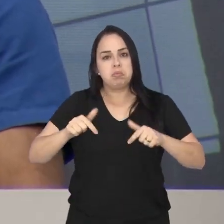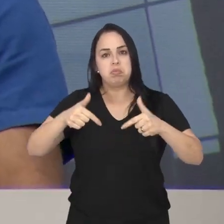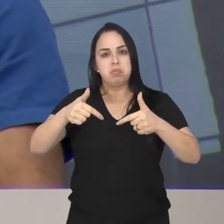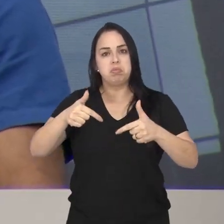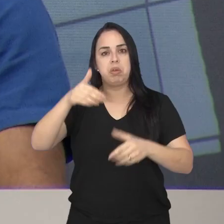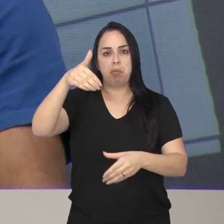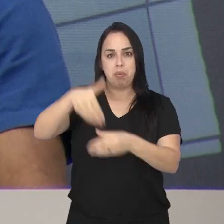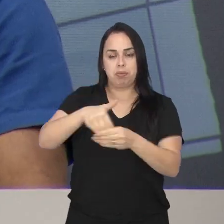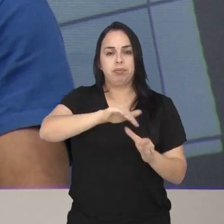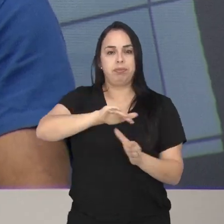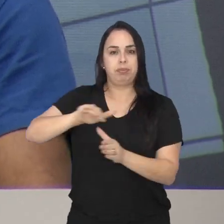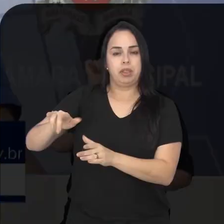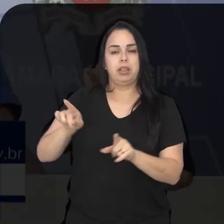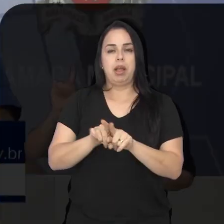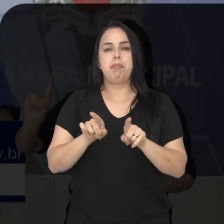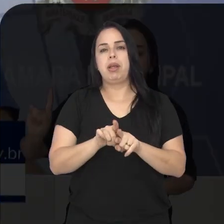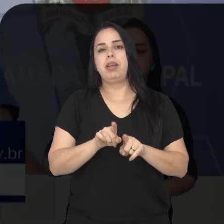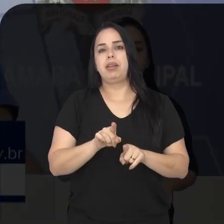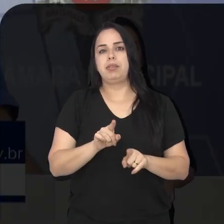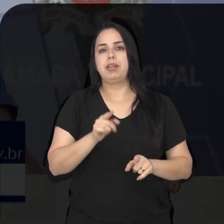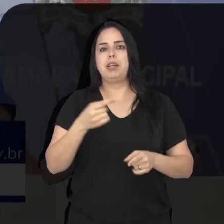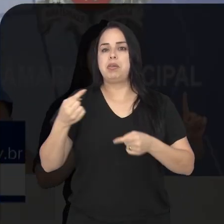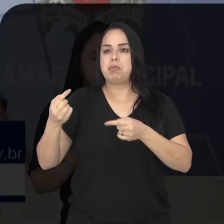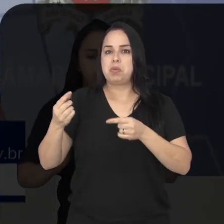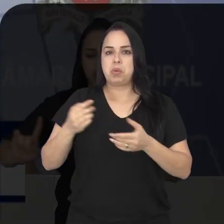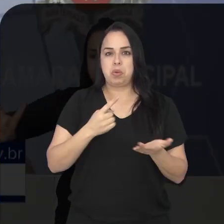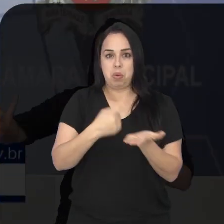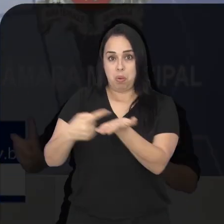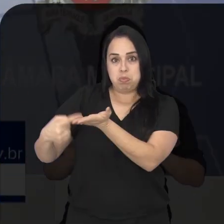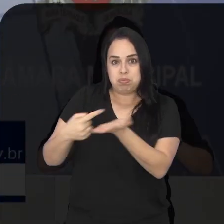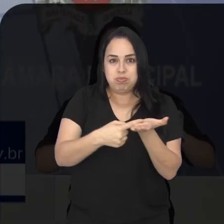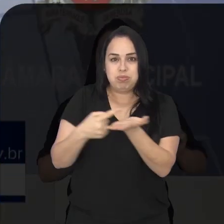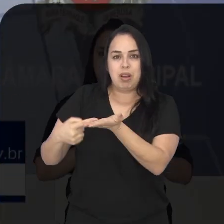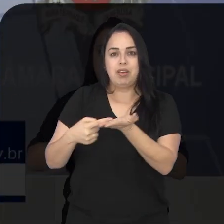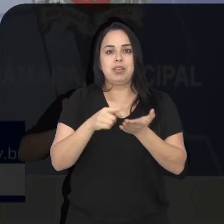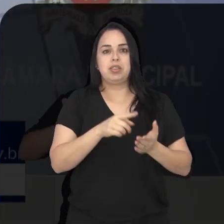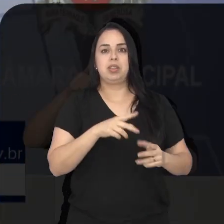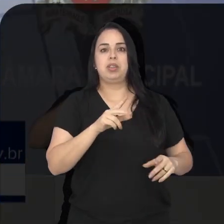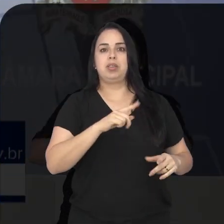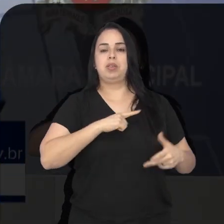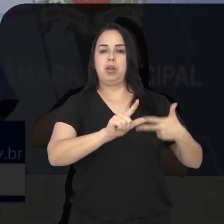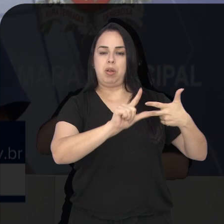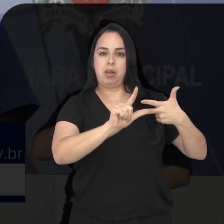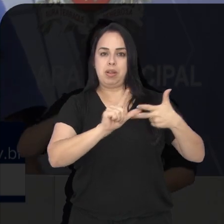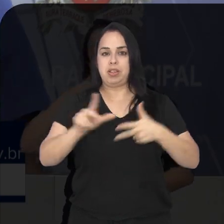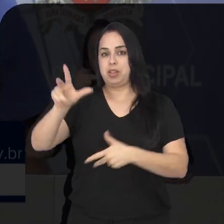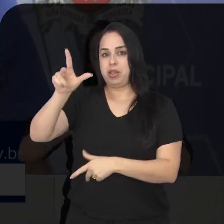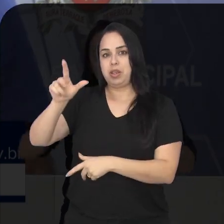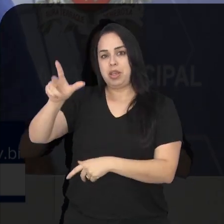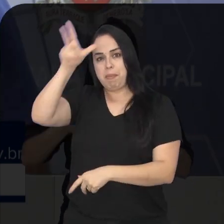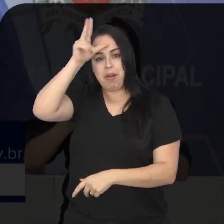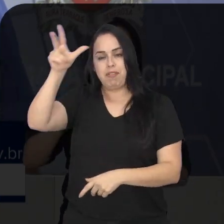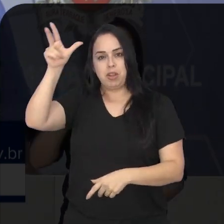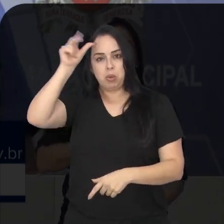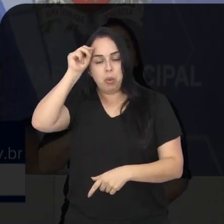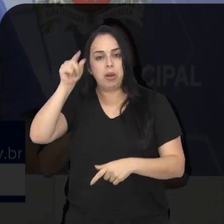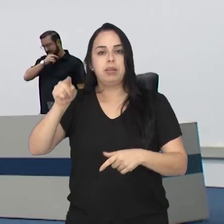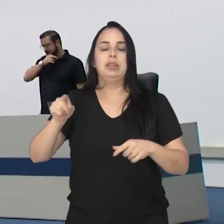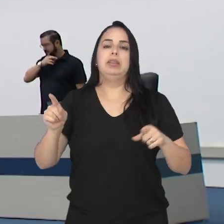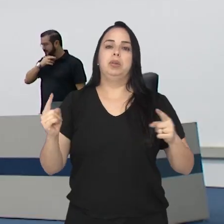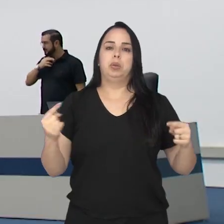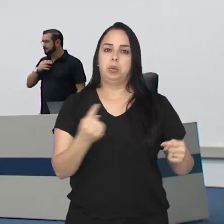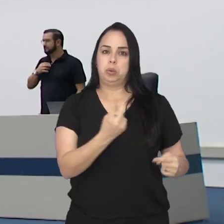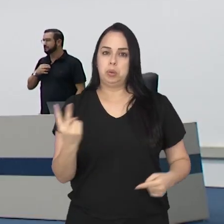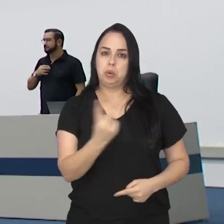voto Lino ainda argumentou sobre a importância de ampliar o diálogo entre o poder legislativo e os executivos Municipal e estadual